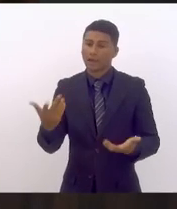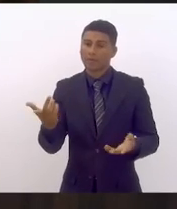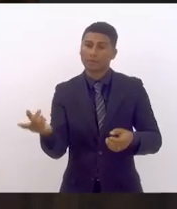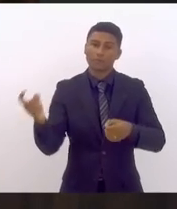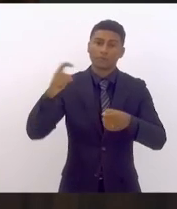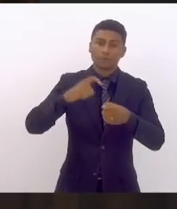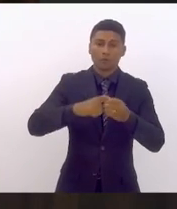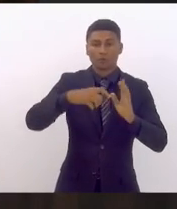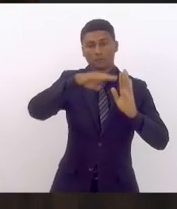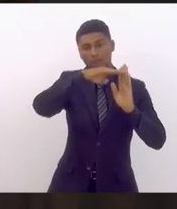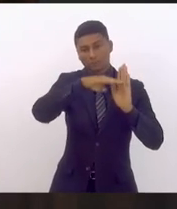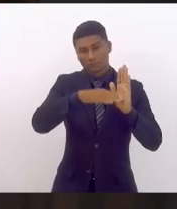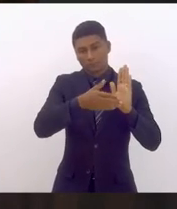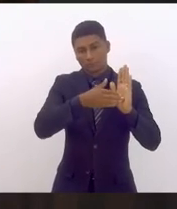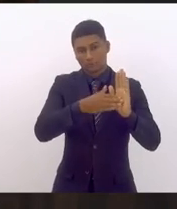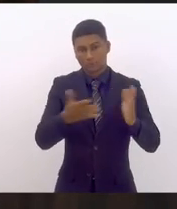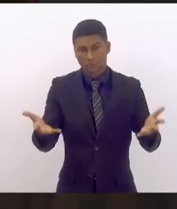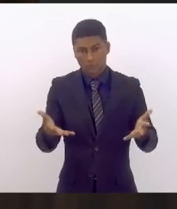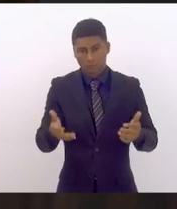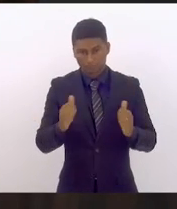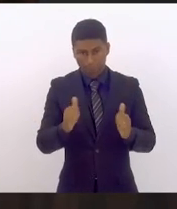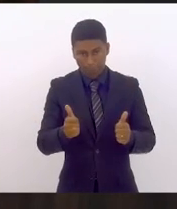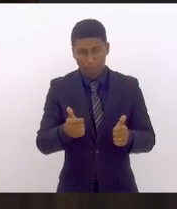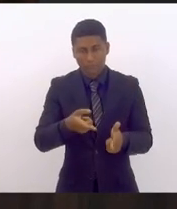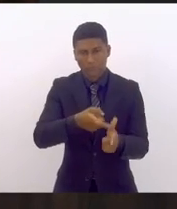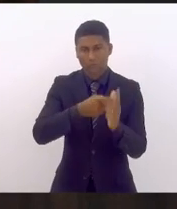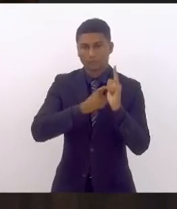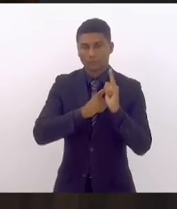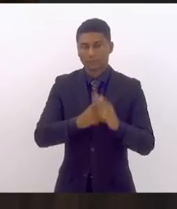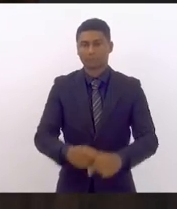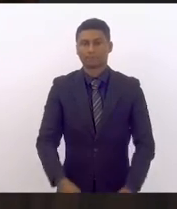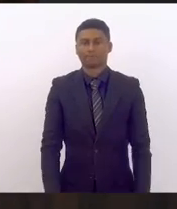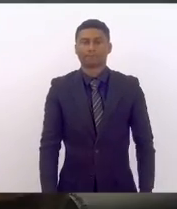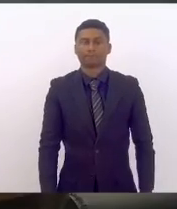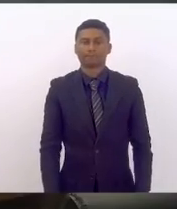retornaremos com ordem do dia está suspensa a sessão